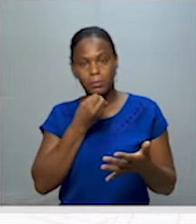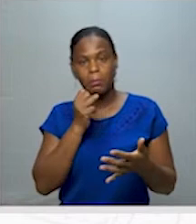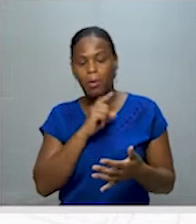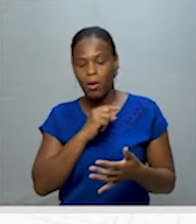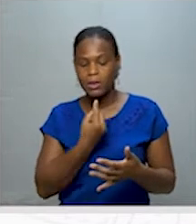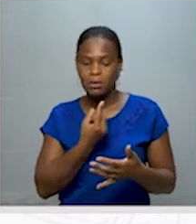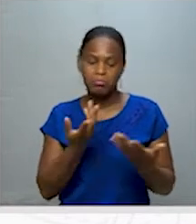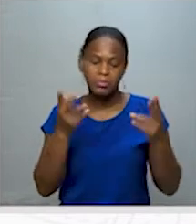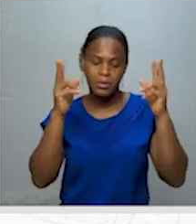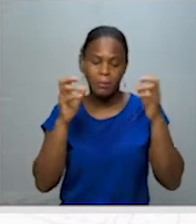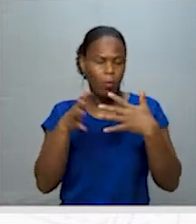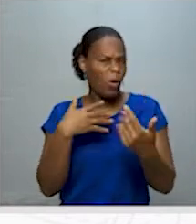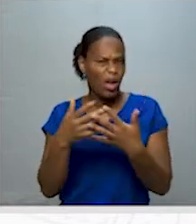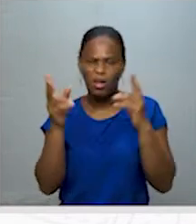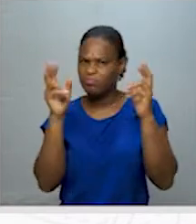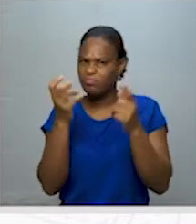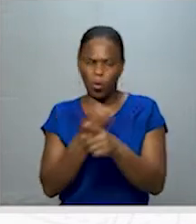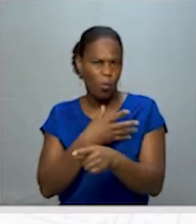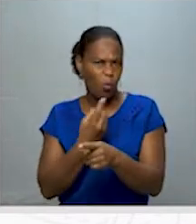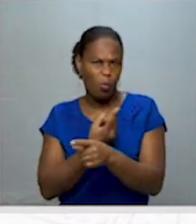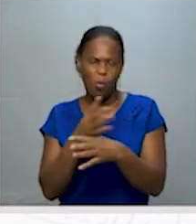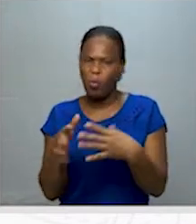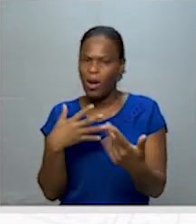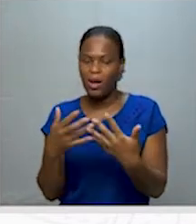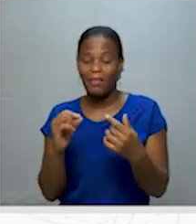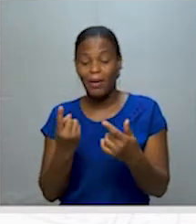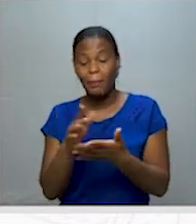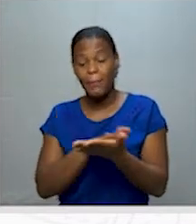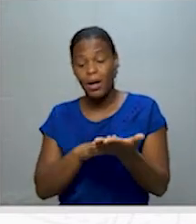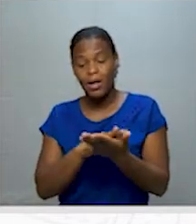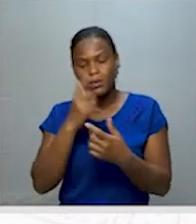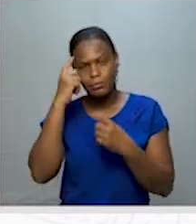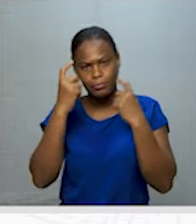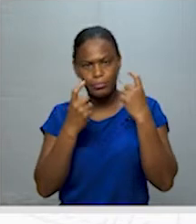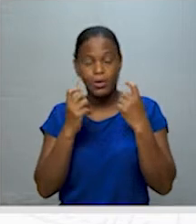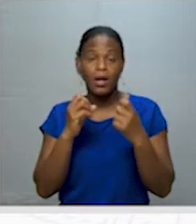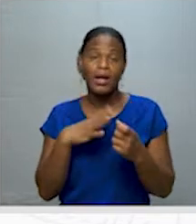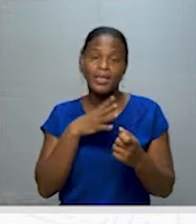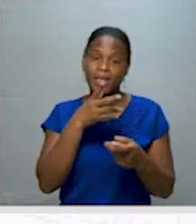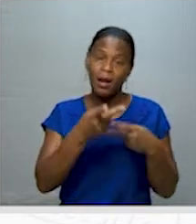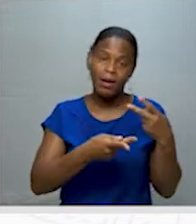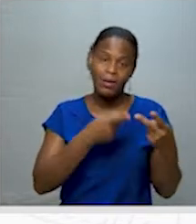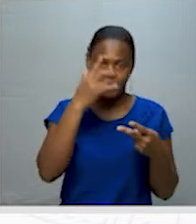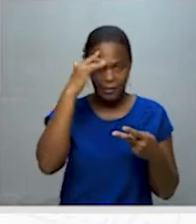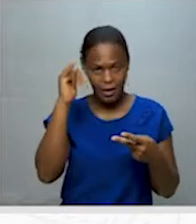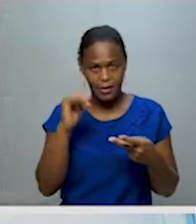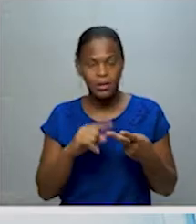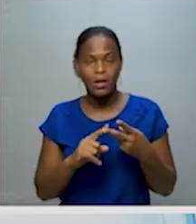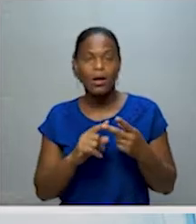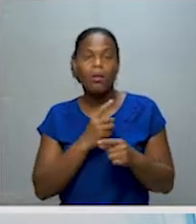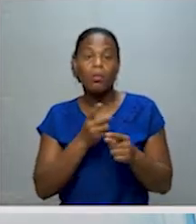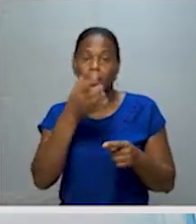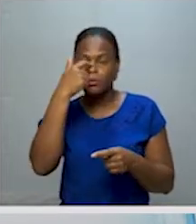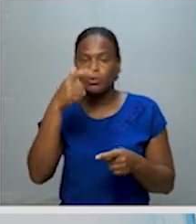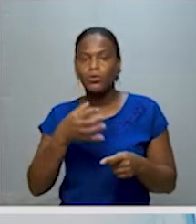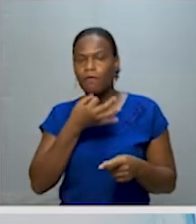argumentativo pode ser sobre qualquer assunto, desde que se baseia em um raciocínio, ou seja, análises de ideias. Porque há